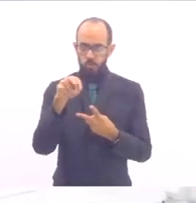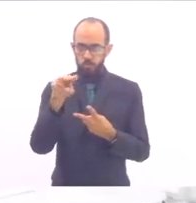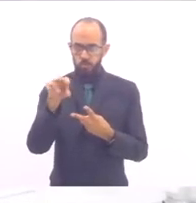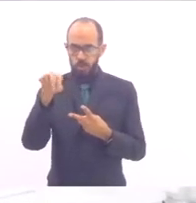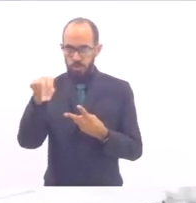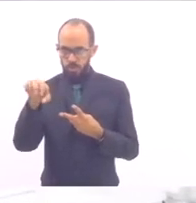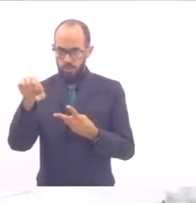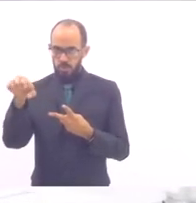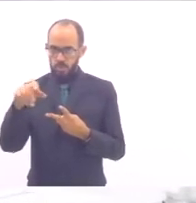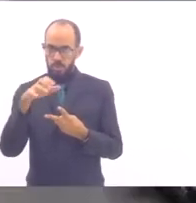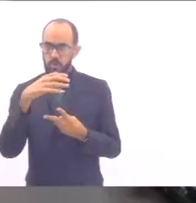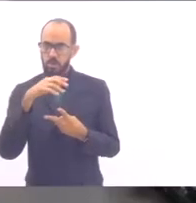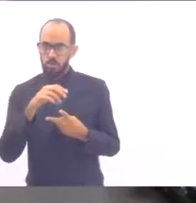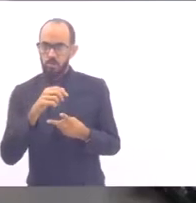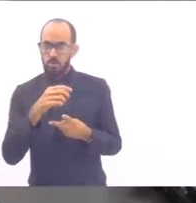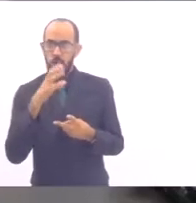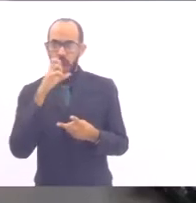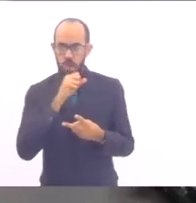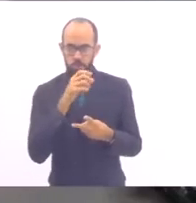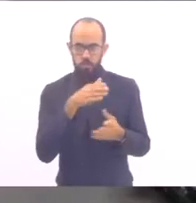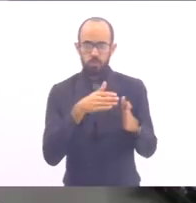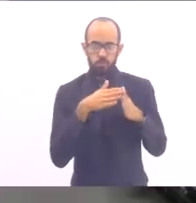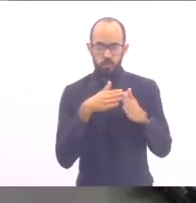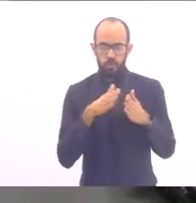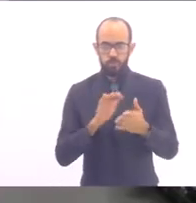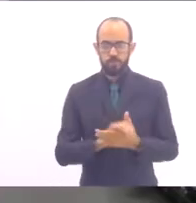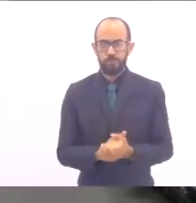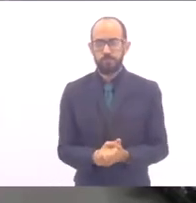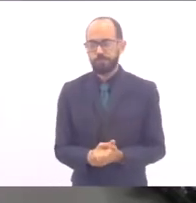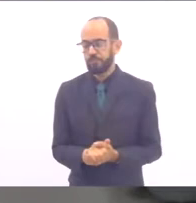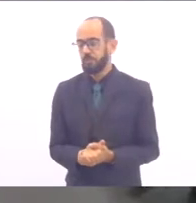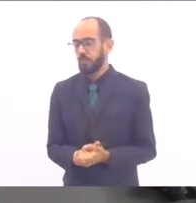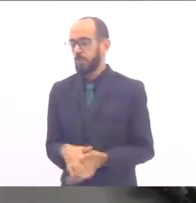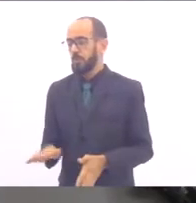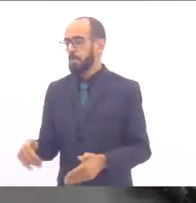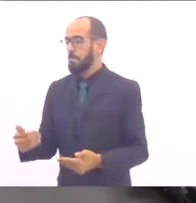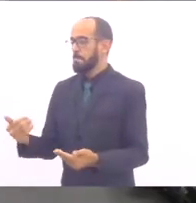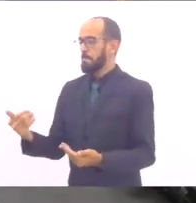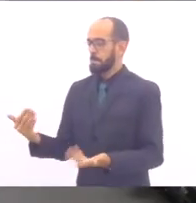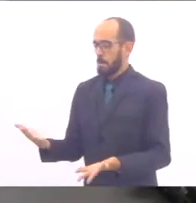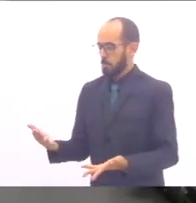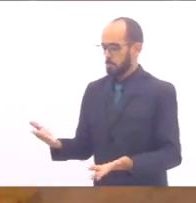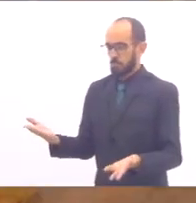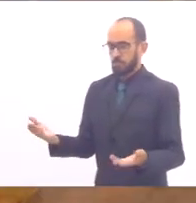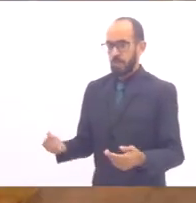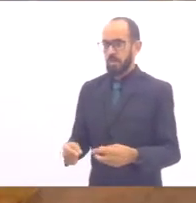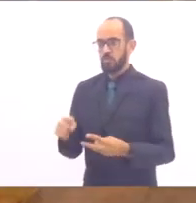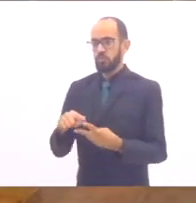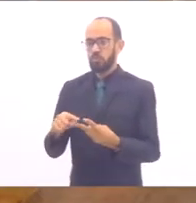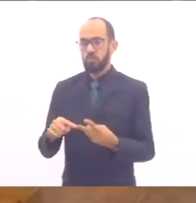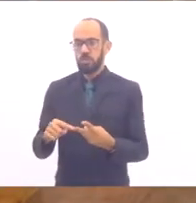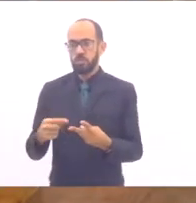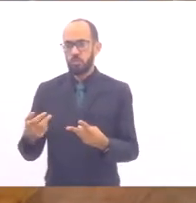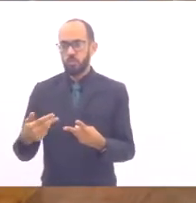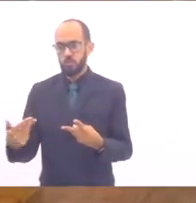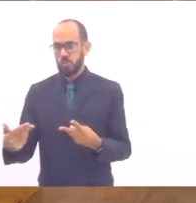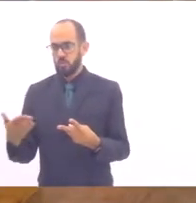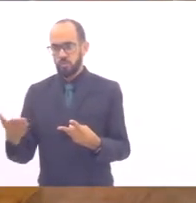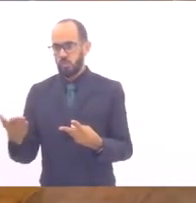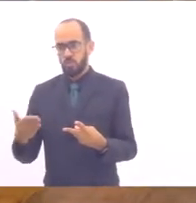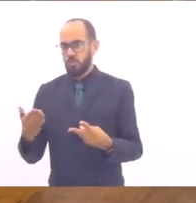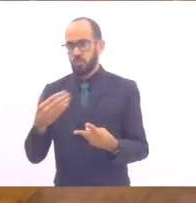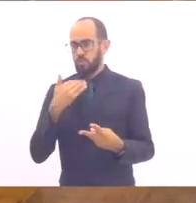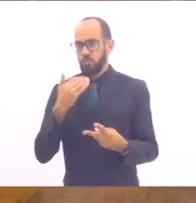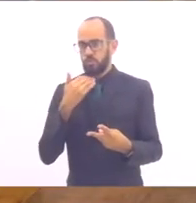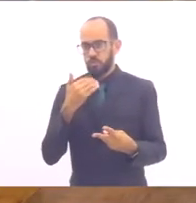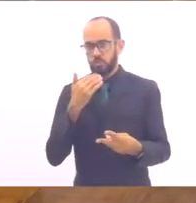Diga lá. Nenhuma das duas circunstâncias atenderiam hoje a demanda de efetivar o cumprimento